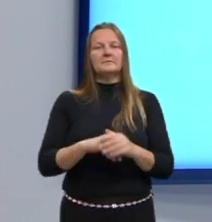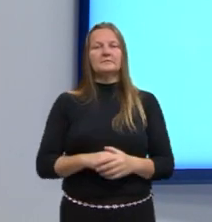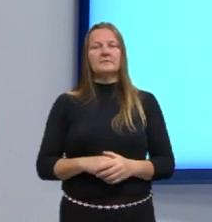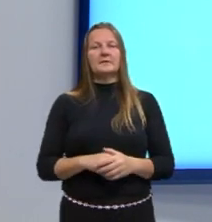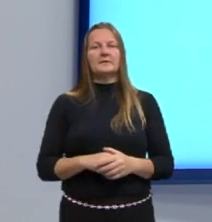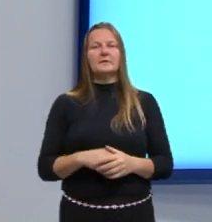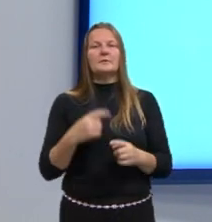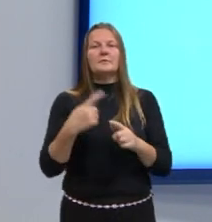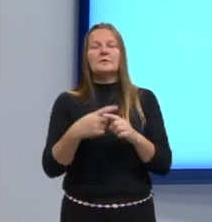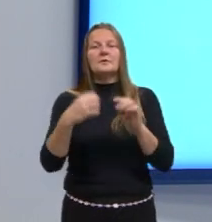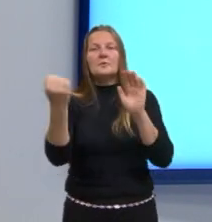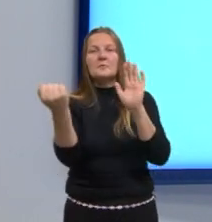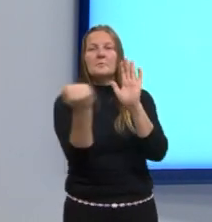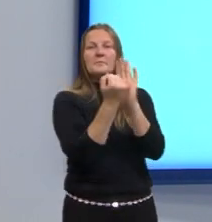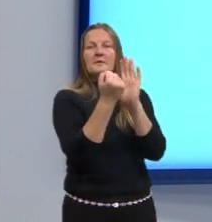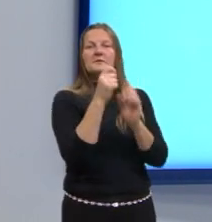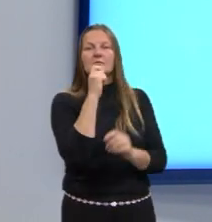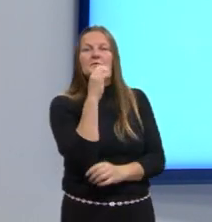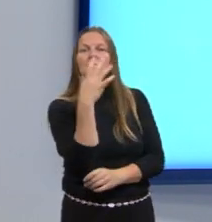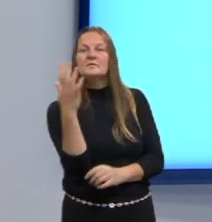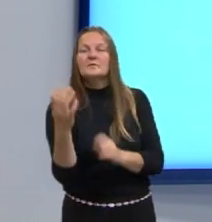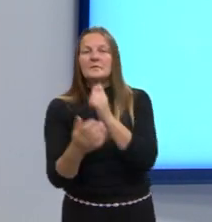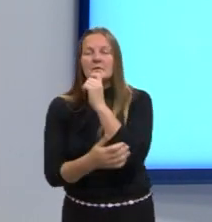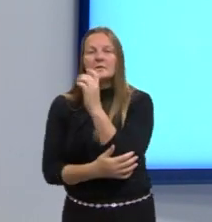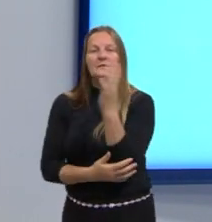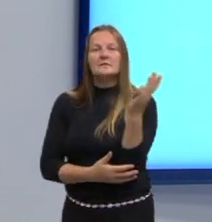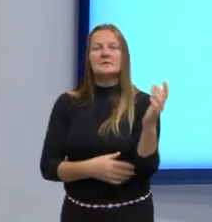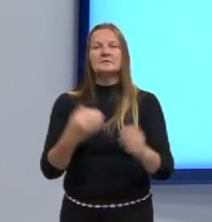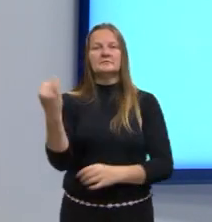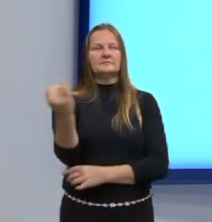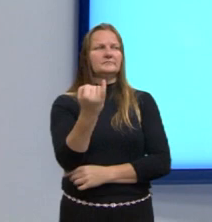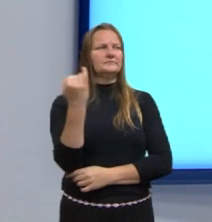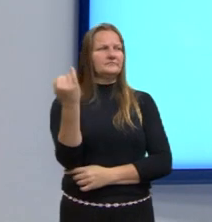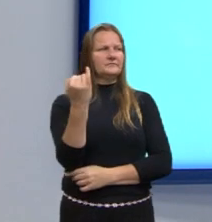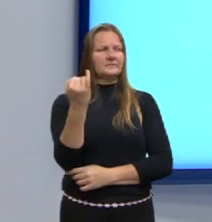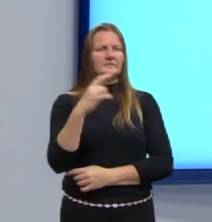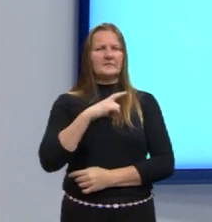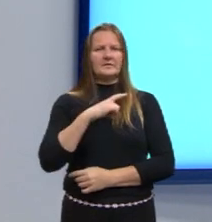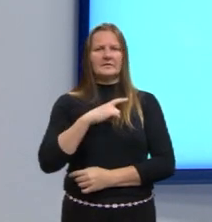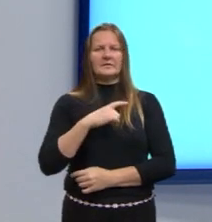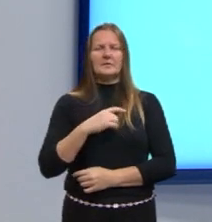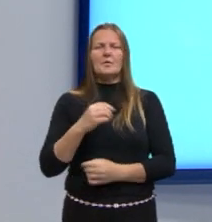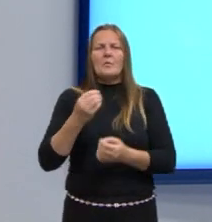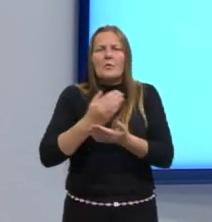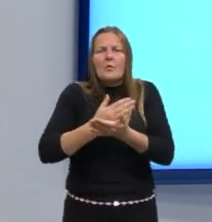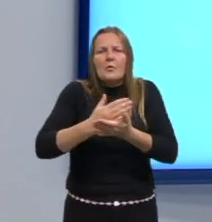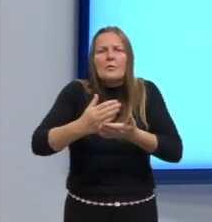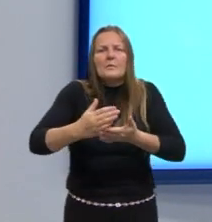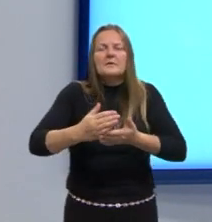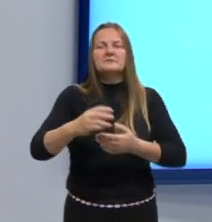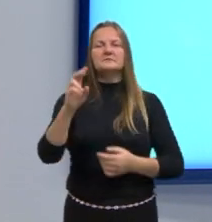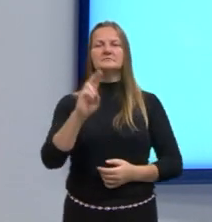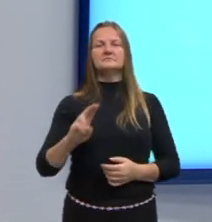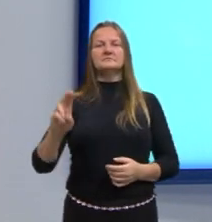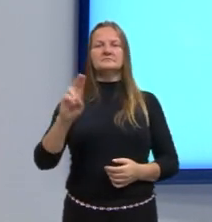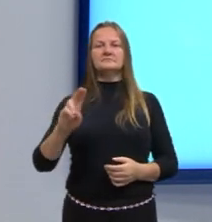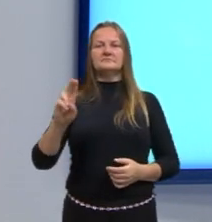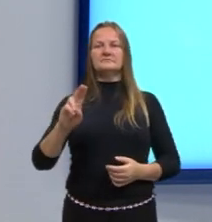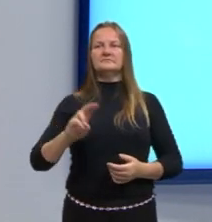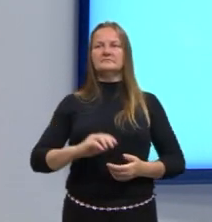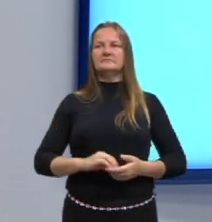porque o impacta ambiental é extremamente importante né em relação a sua origem porque quando eu utilizo um milho